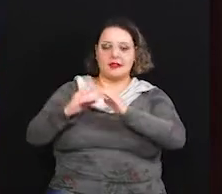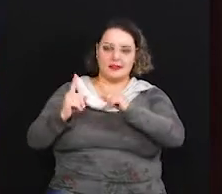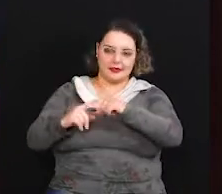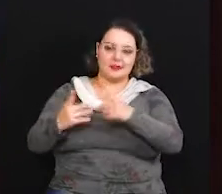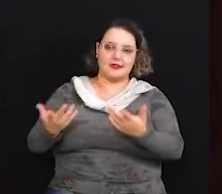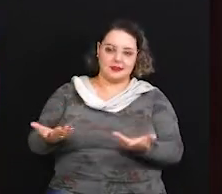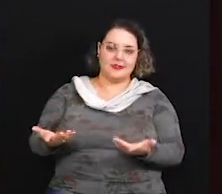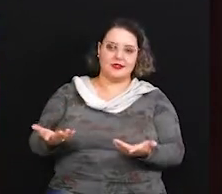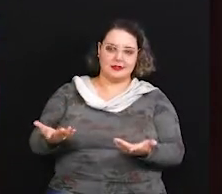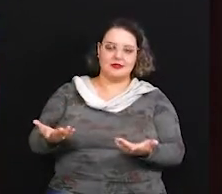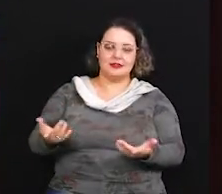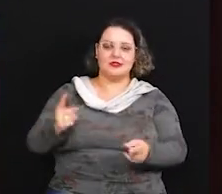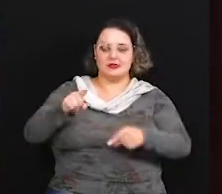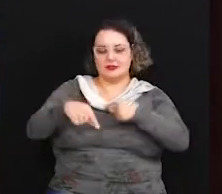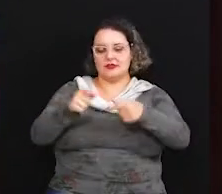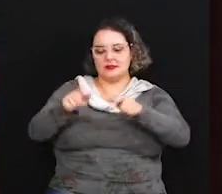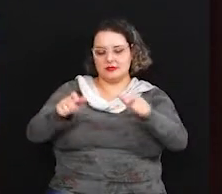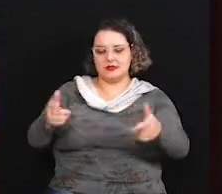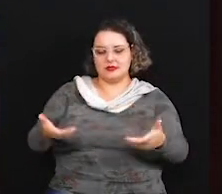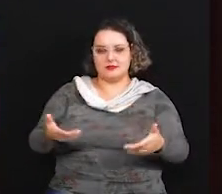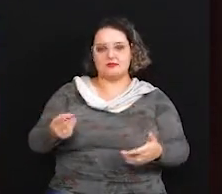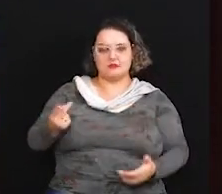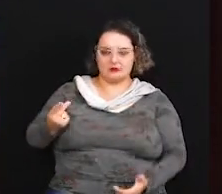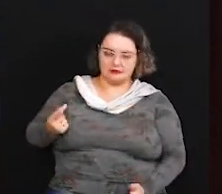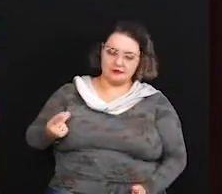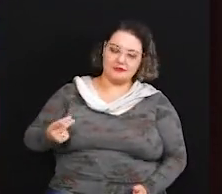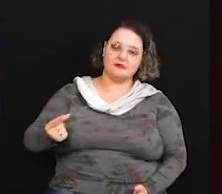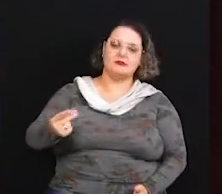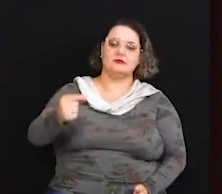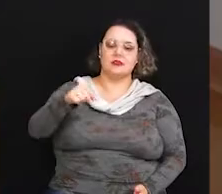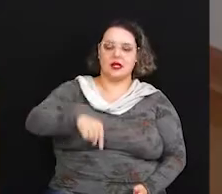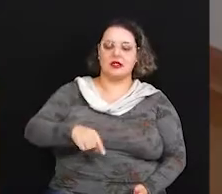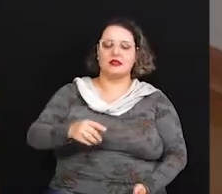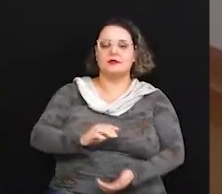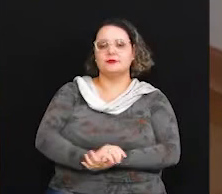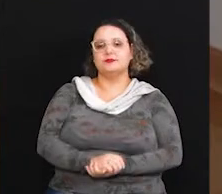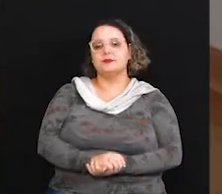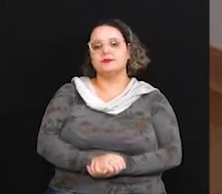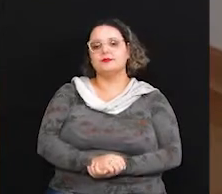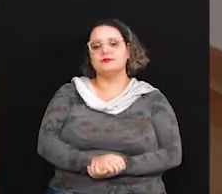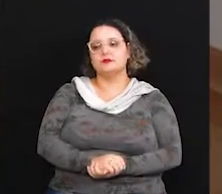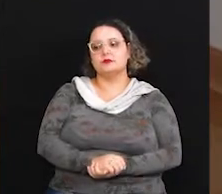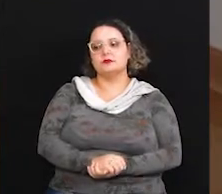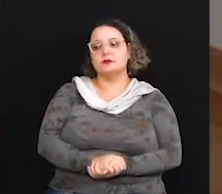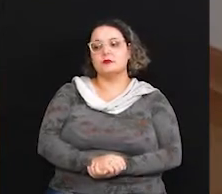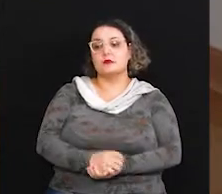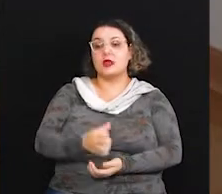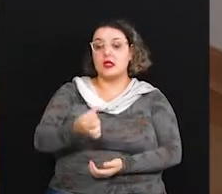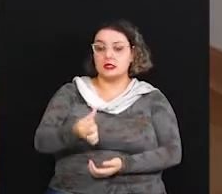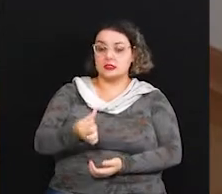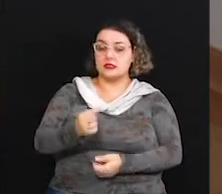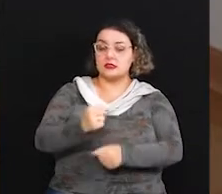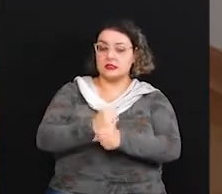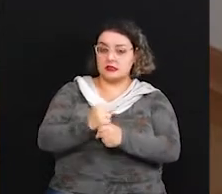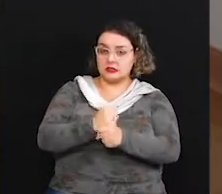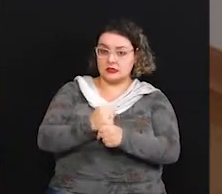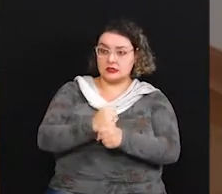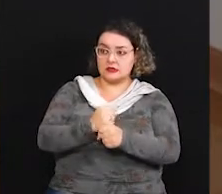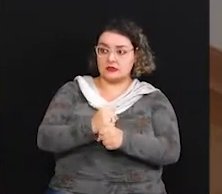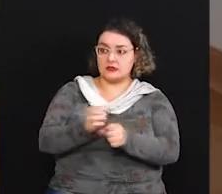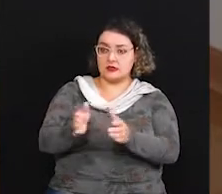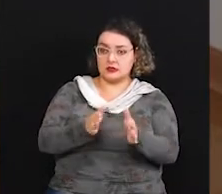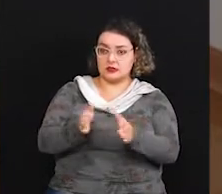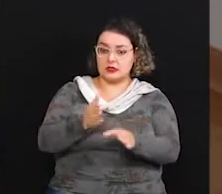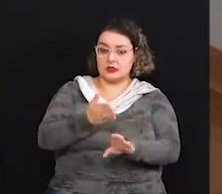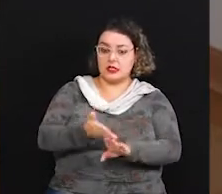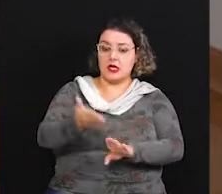Mas e as outras pessoas também estão há bastante tempo aqui. E 6 anos, você passou pelo